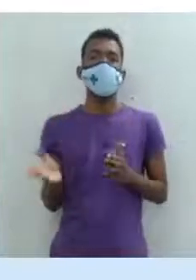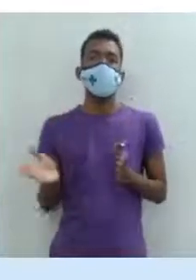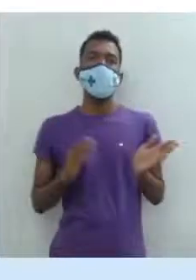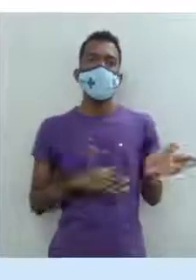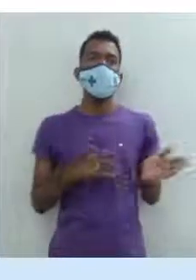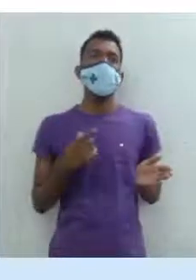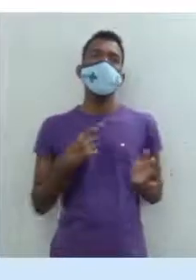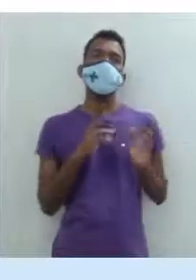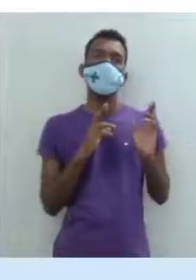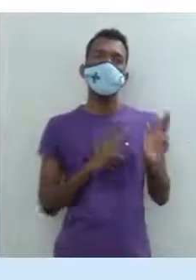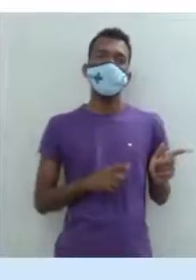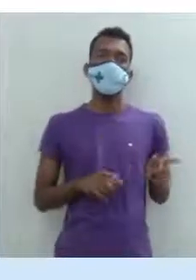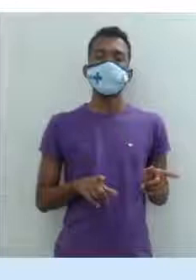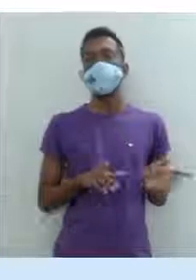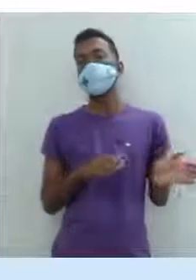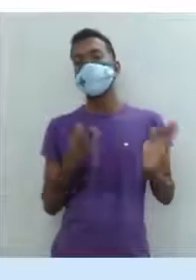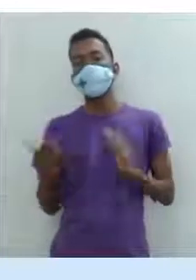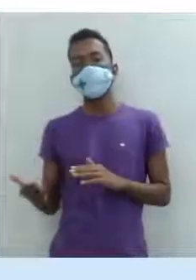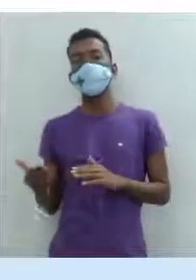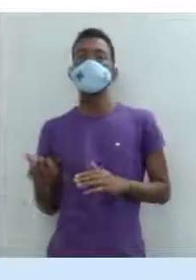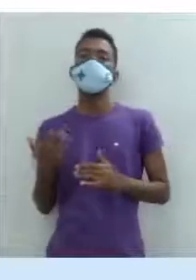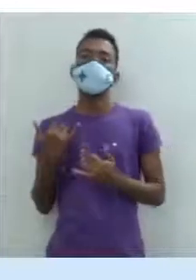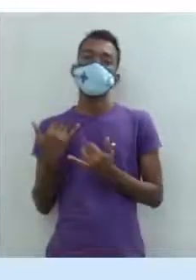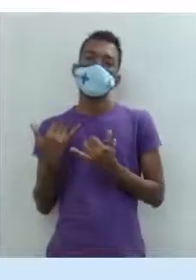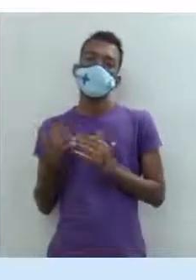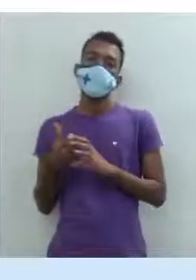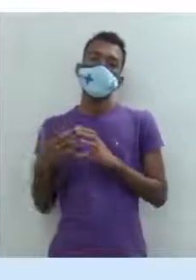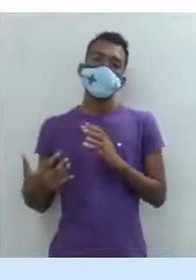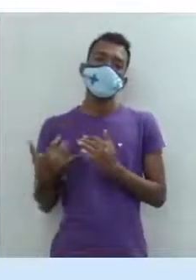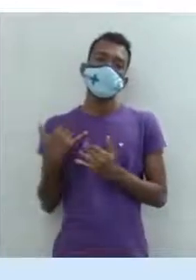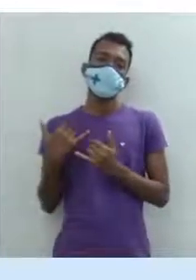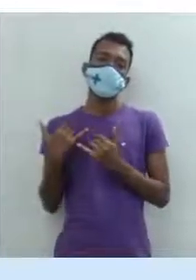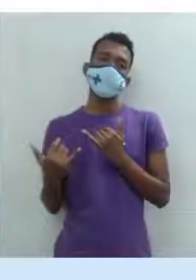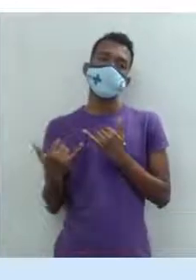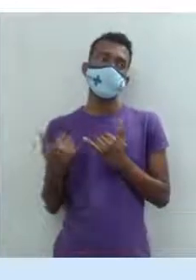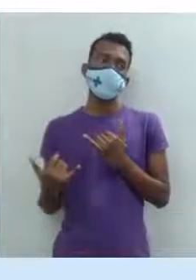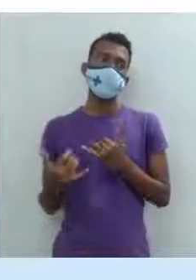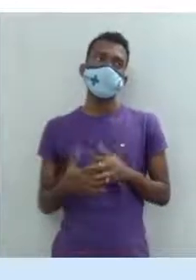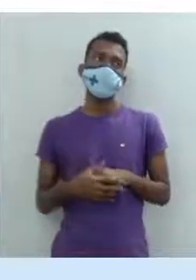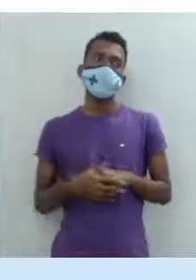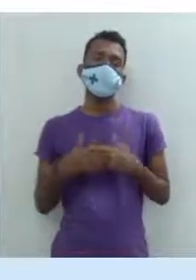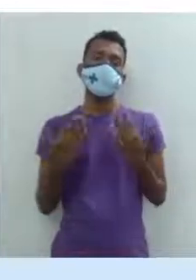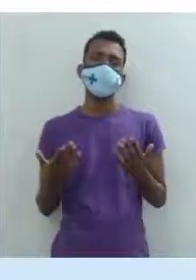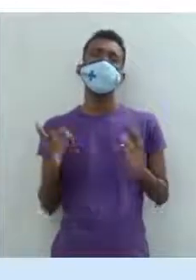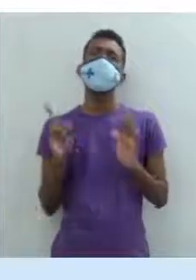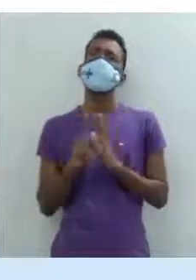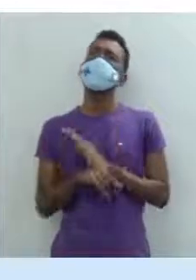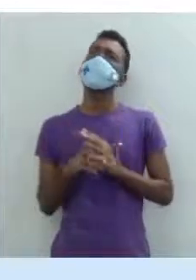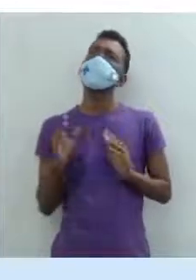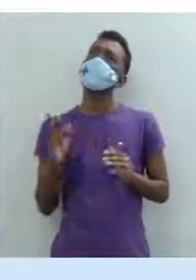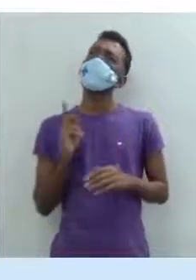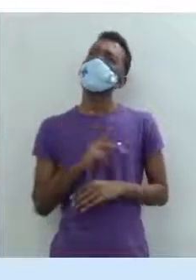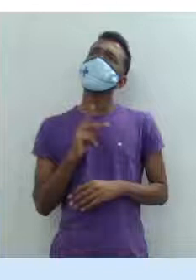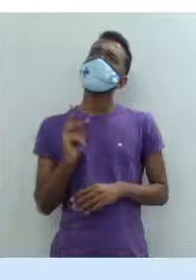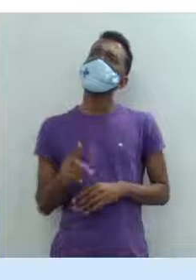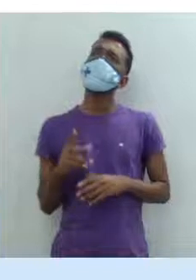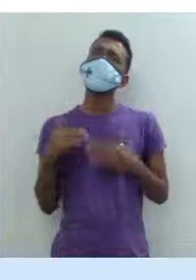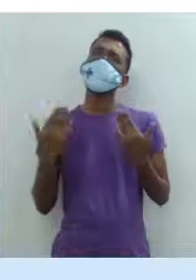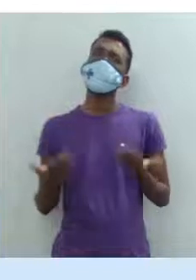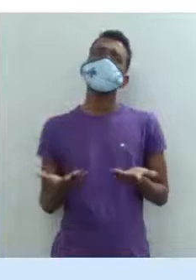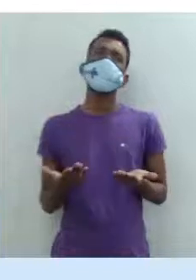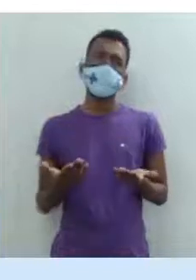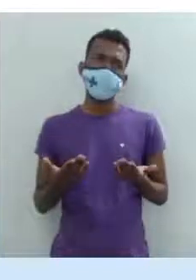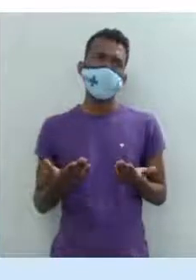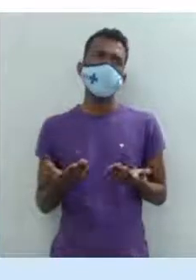há diferenças, do outro lado há o que? Características. Aí você vai dizer, mas professor Cláudio, quais